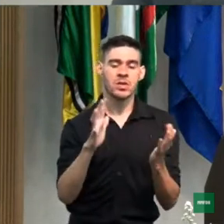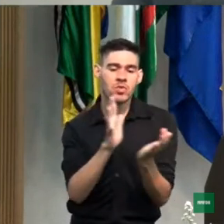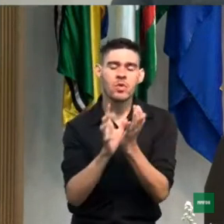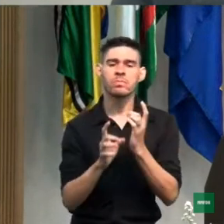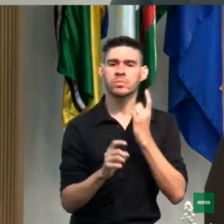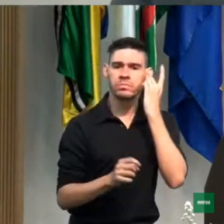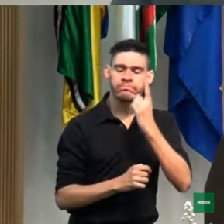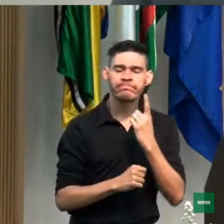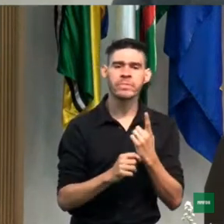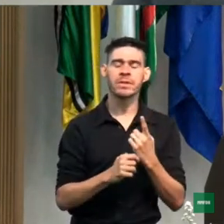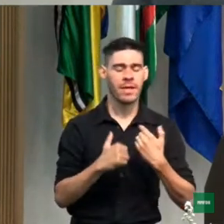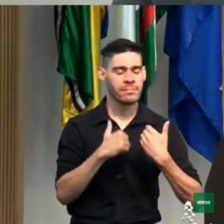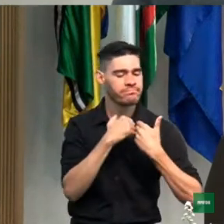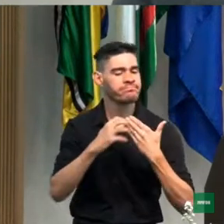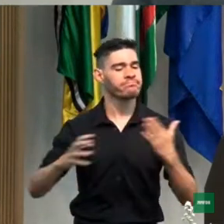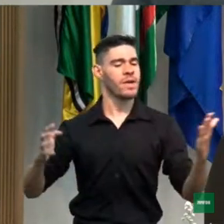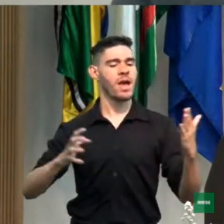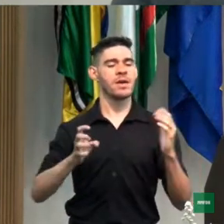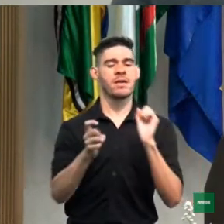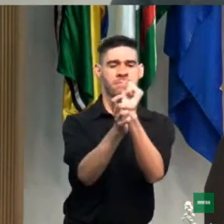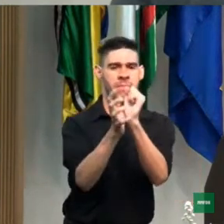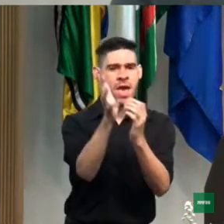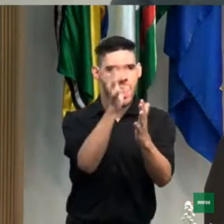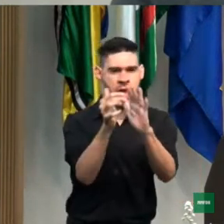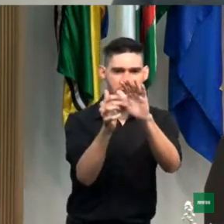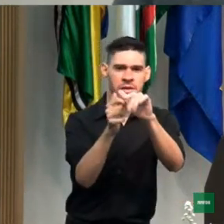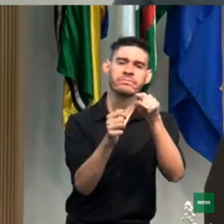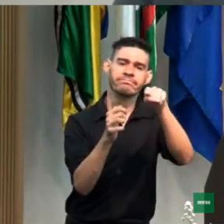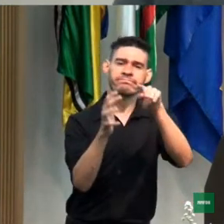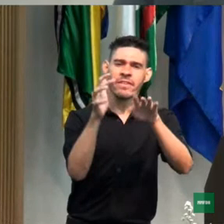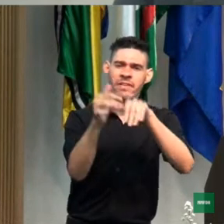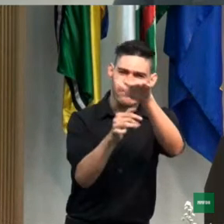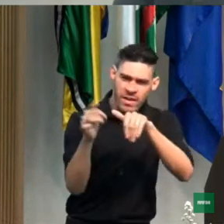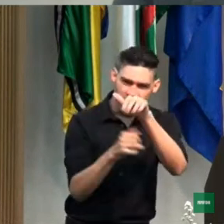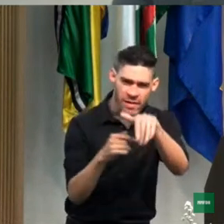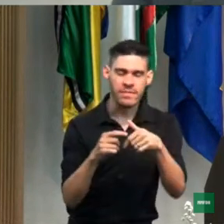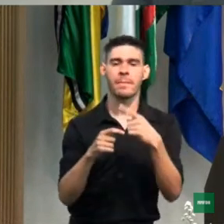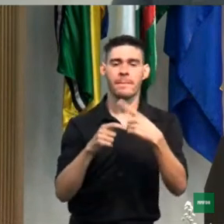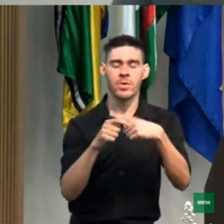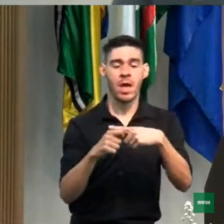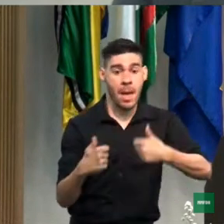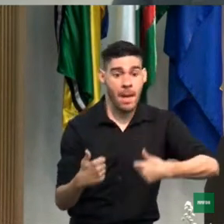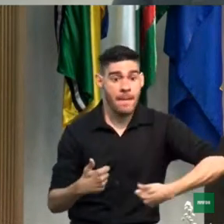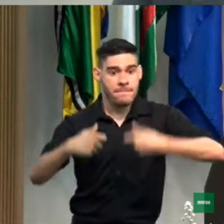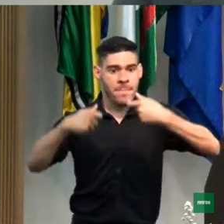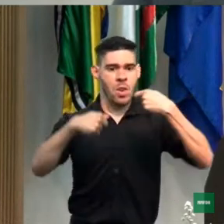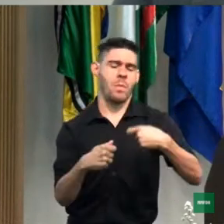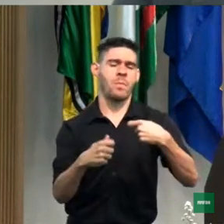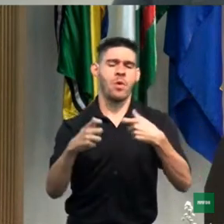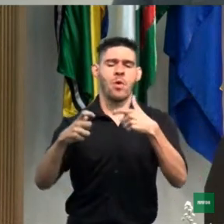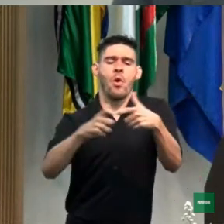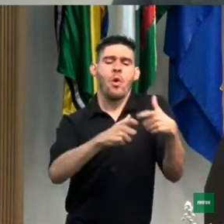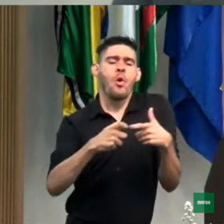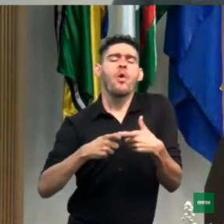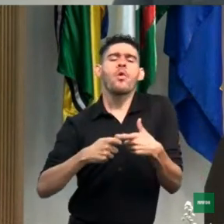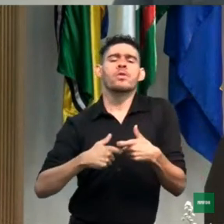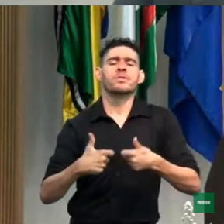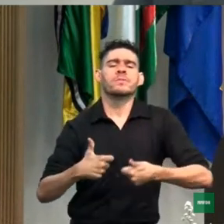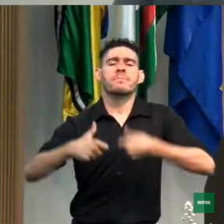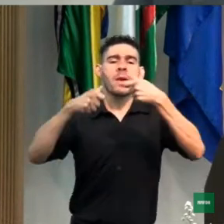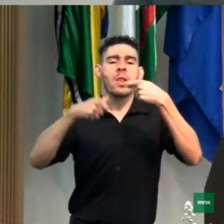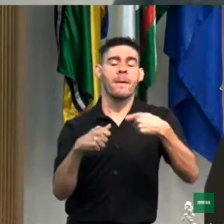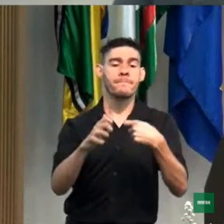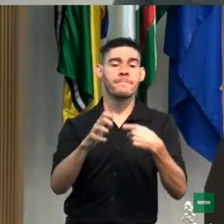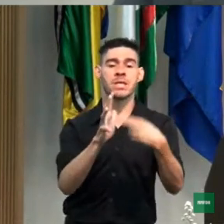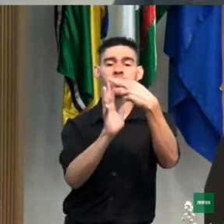abertos, esperando, venham. O que, que a gente tem que melhorar? Aonde a gente tem que mudar? Qual é o ato normativo que a gente tem que melhorar no